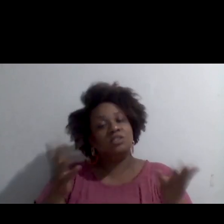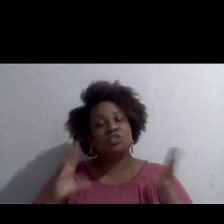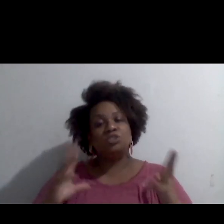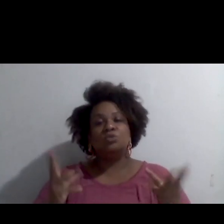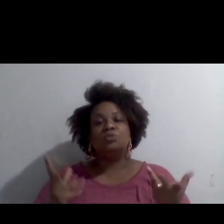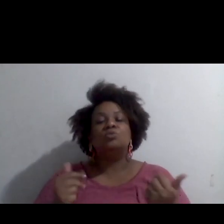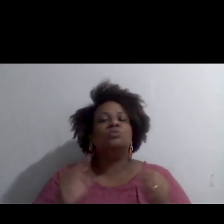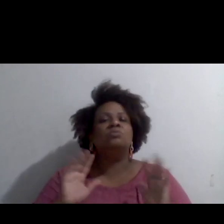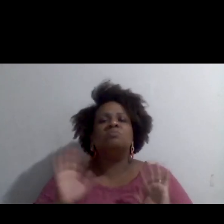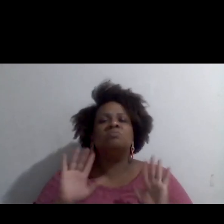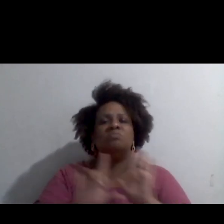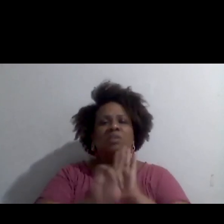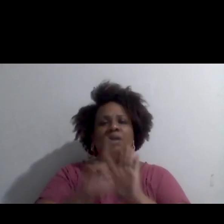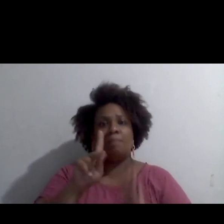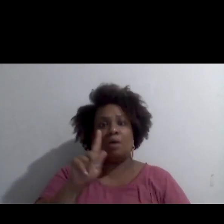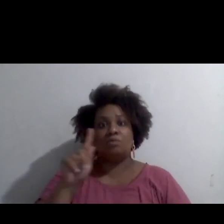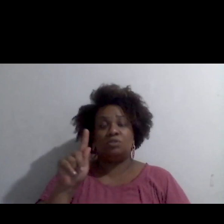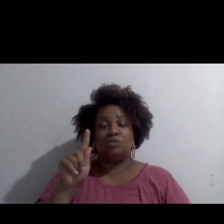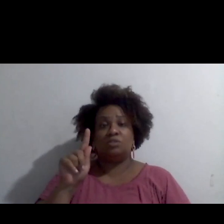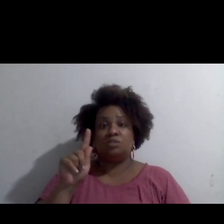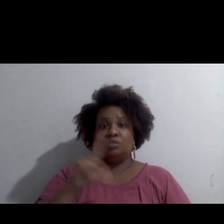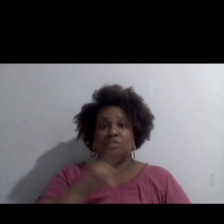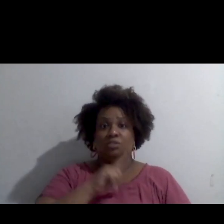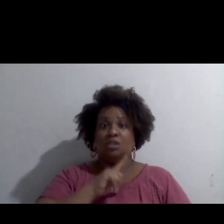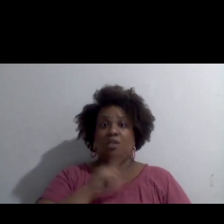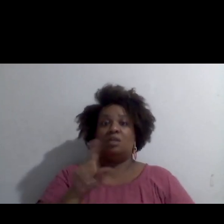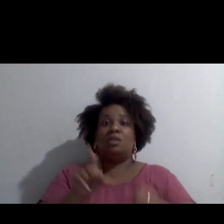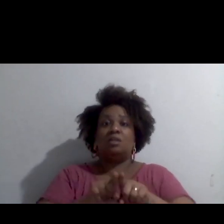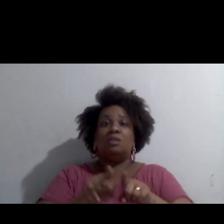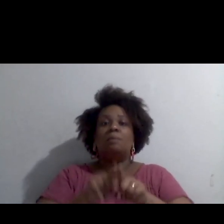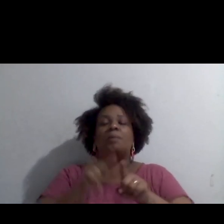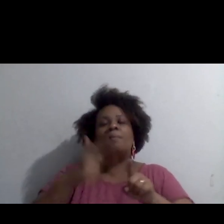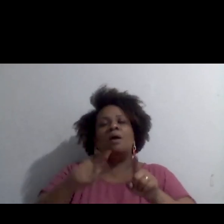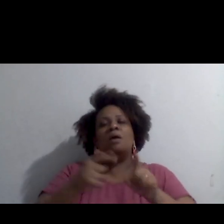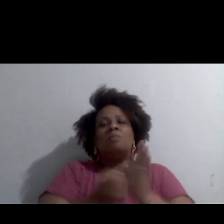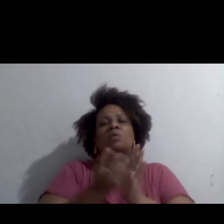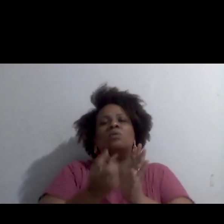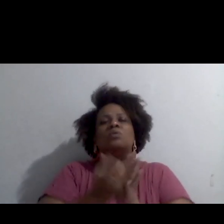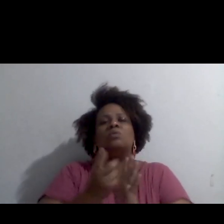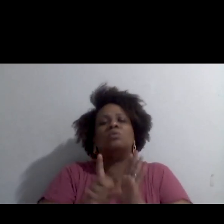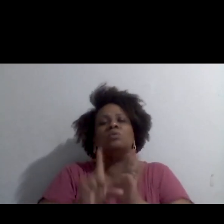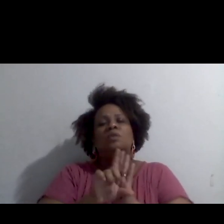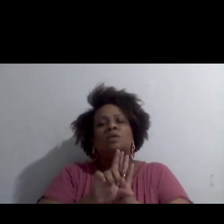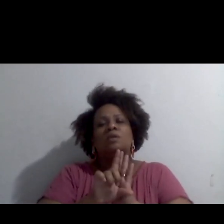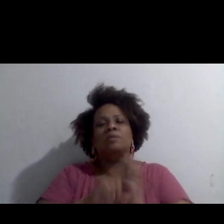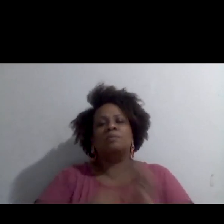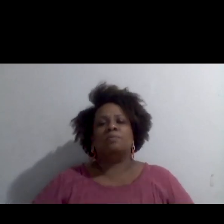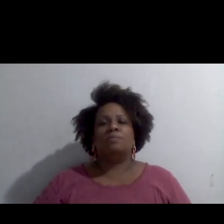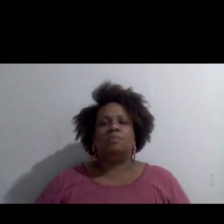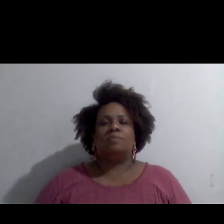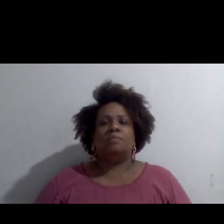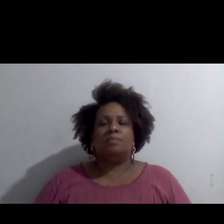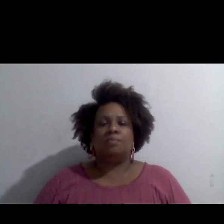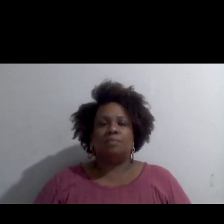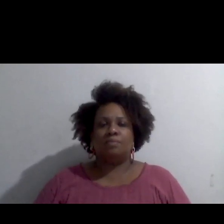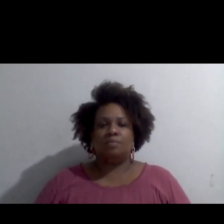Paulo Gustavo, também como recursos, né, públicos do Estado, que seja pensado também uma política pública para a